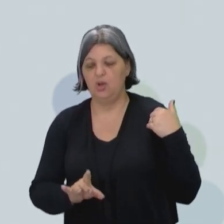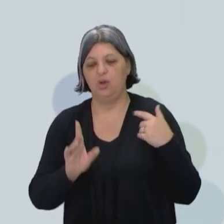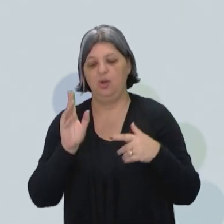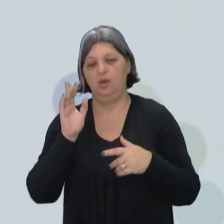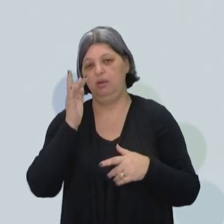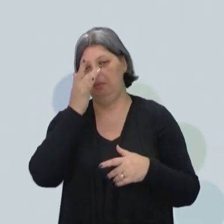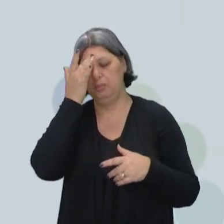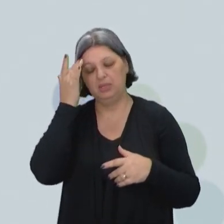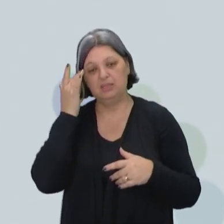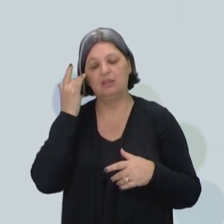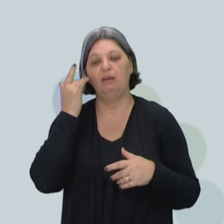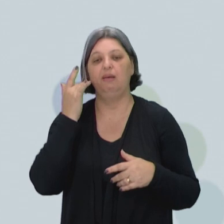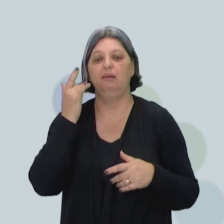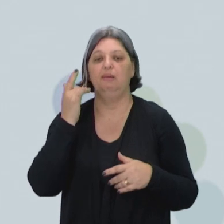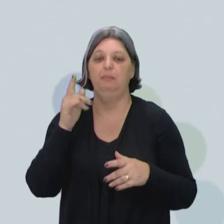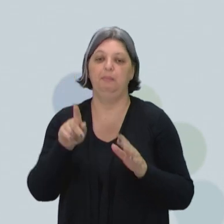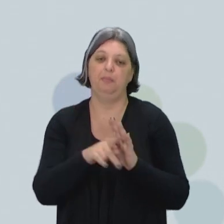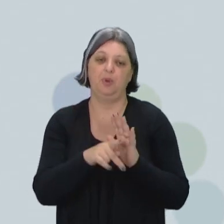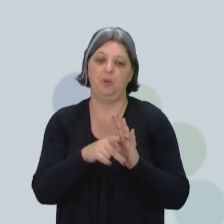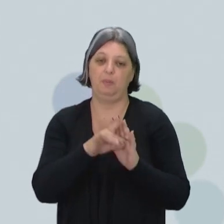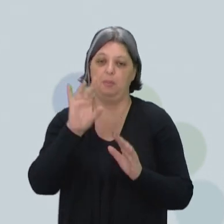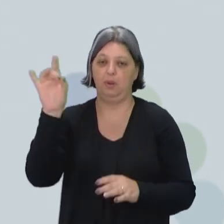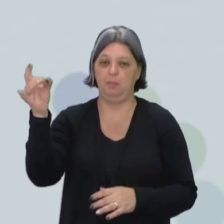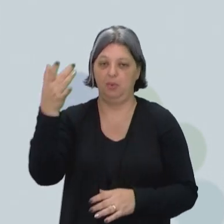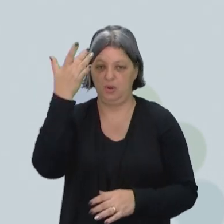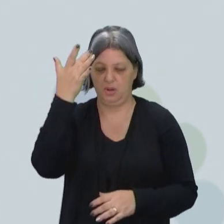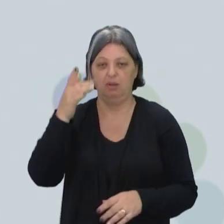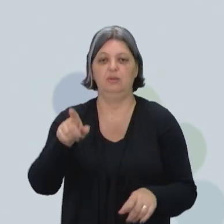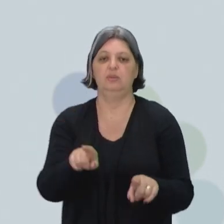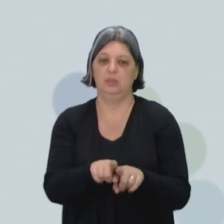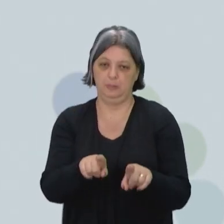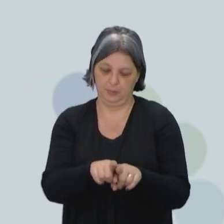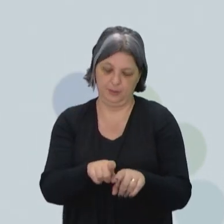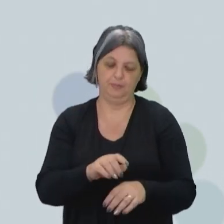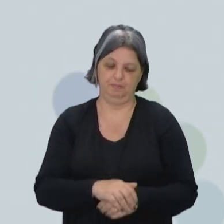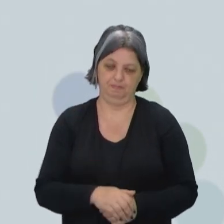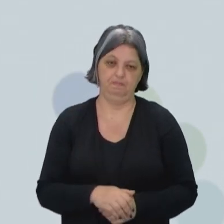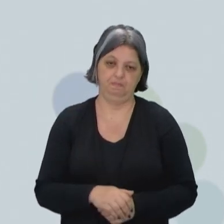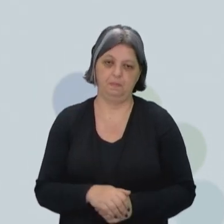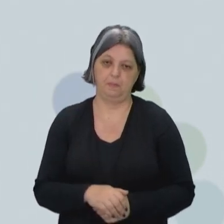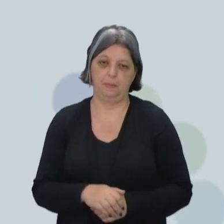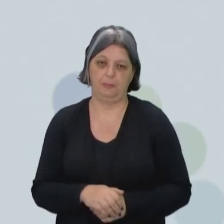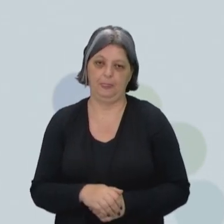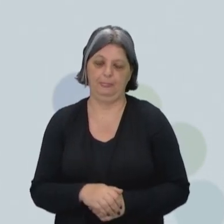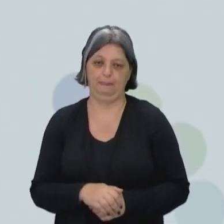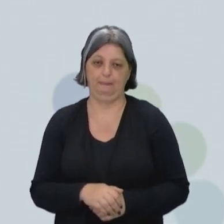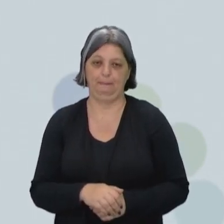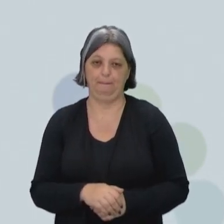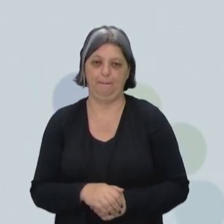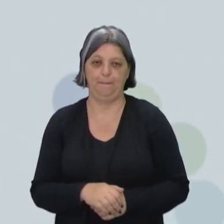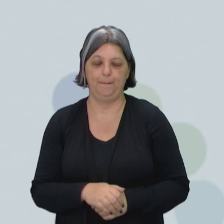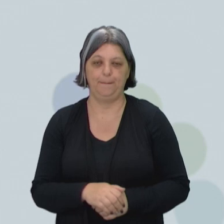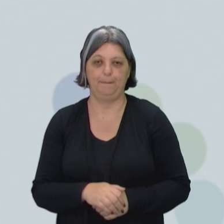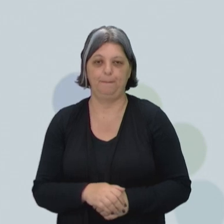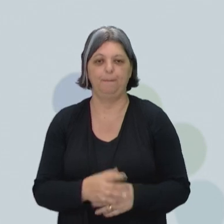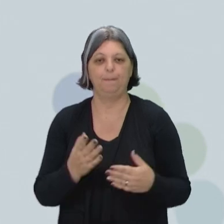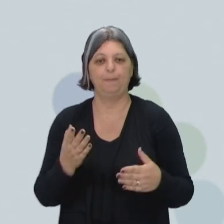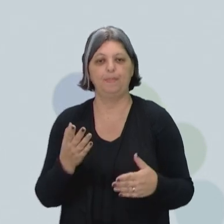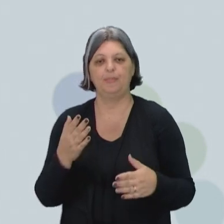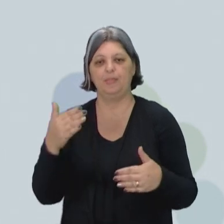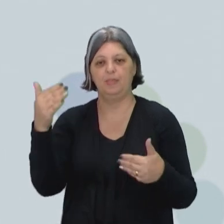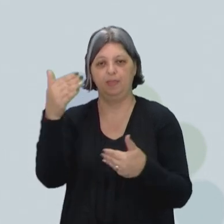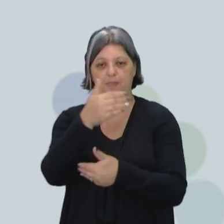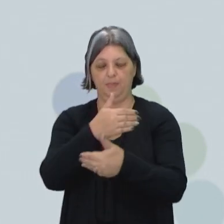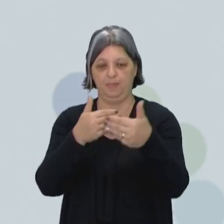criminais, elas são morais também, né? Sim. Tem a ver com o que você é como pessoa. E no slide anterior ali que você